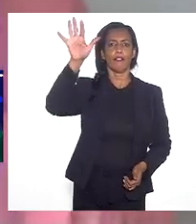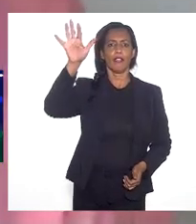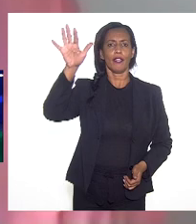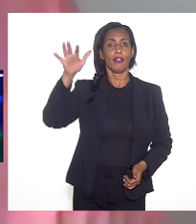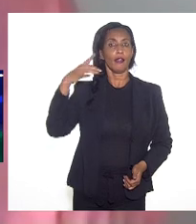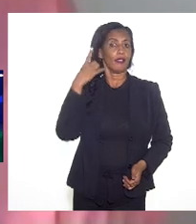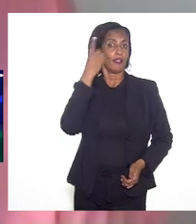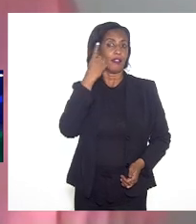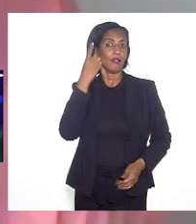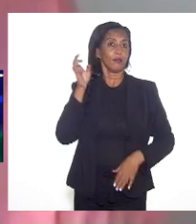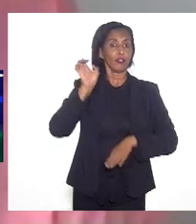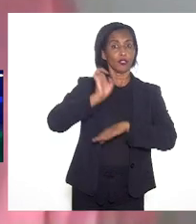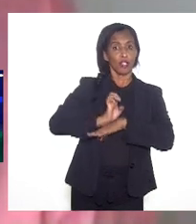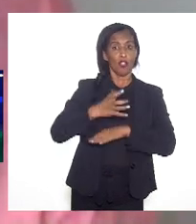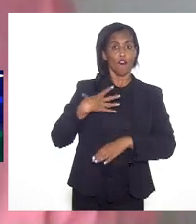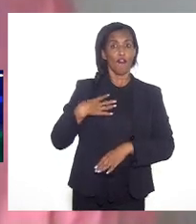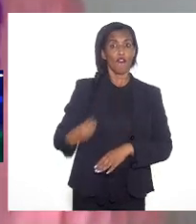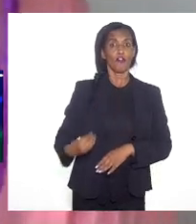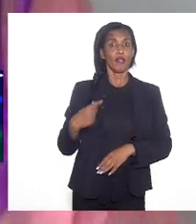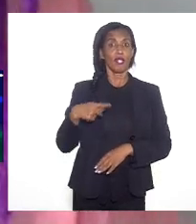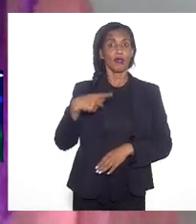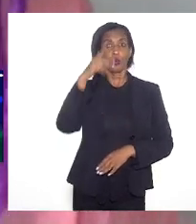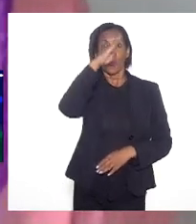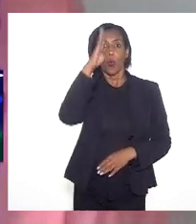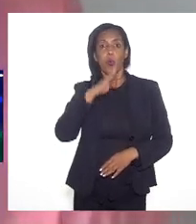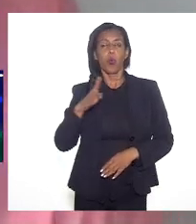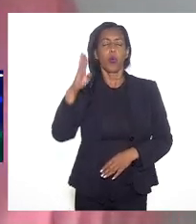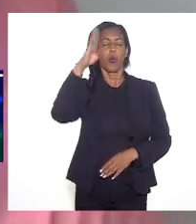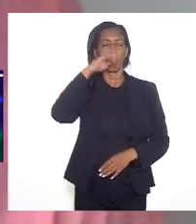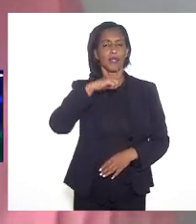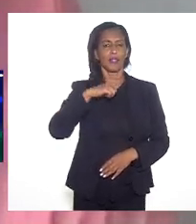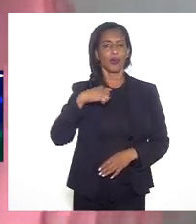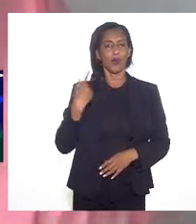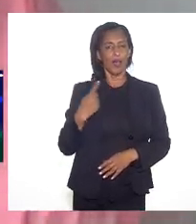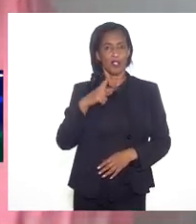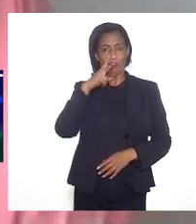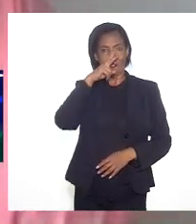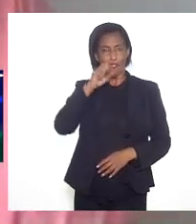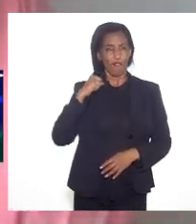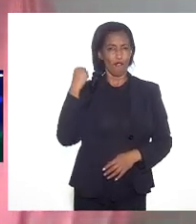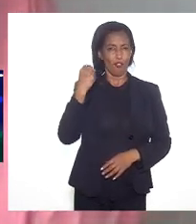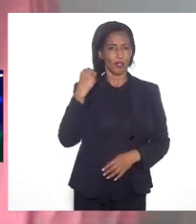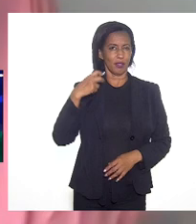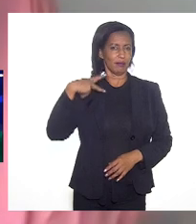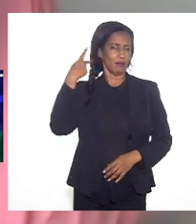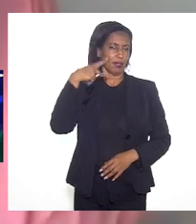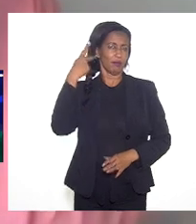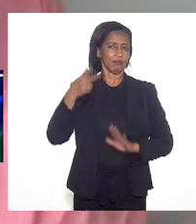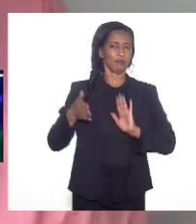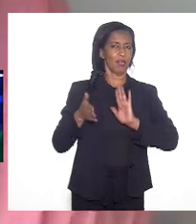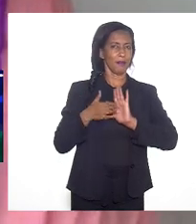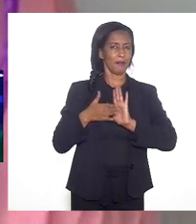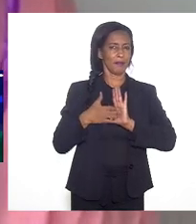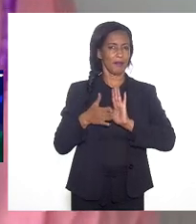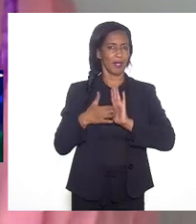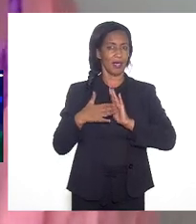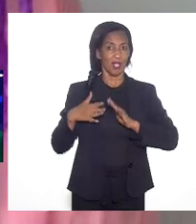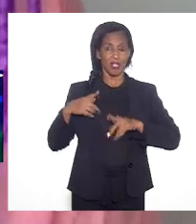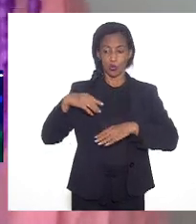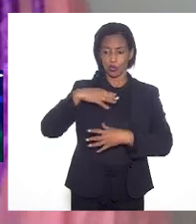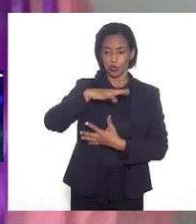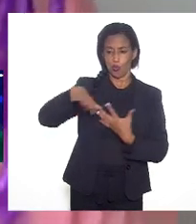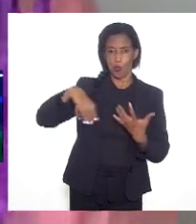dessa contradição do nosso país. A potência da construção do nosso mandato e de vocalização de pautas das juventudes e dos movimentos